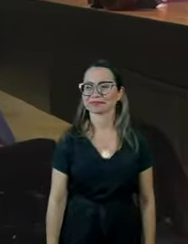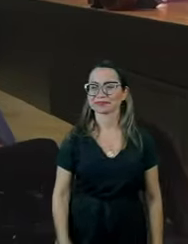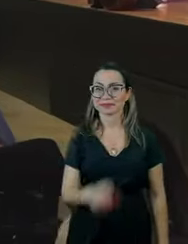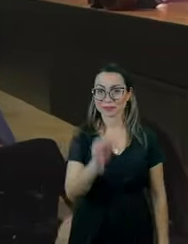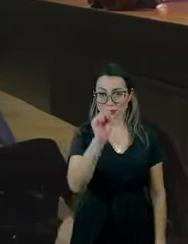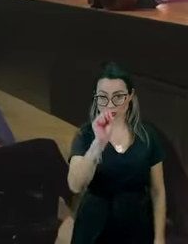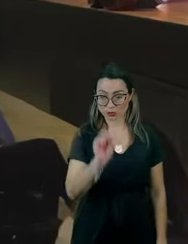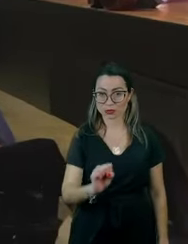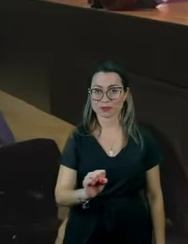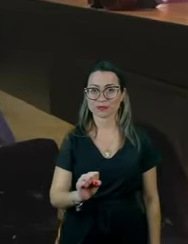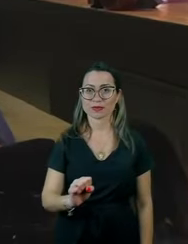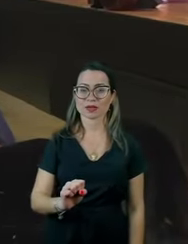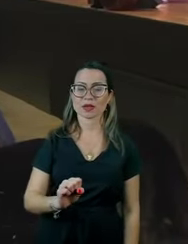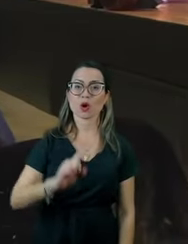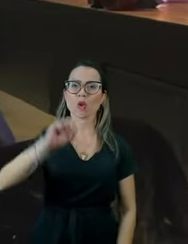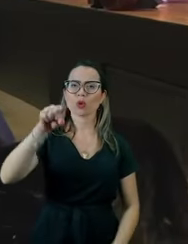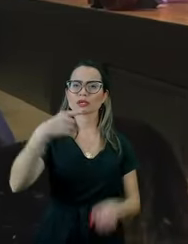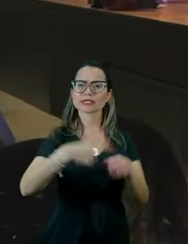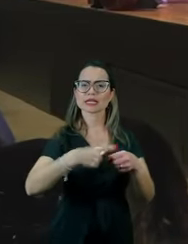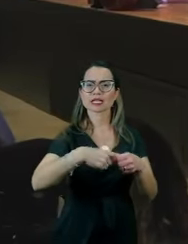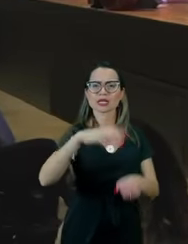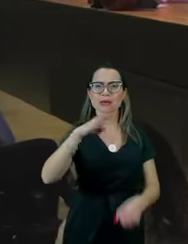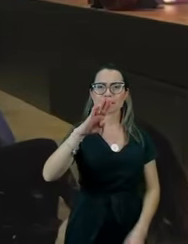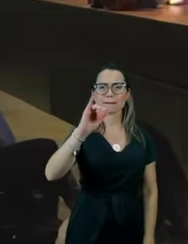Ibiporã, Paraná. Seja bem-vinda.